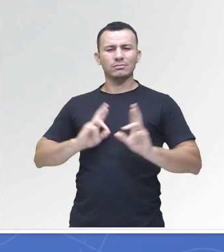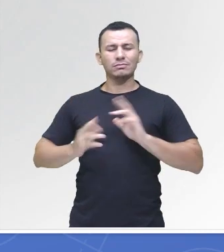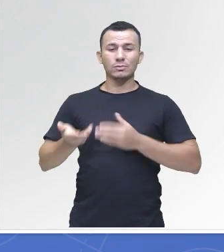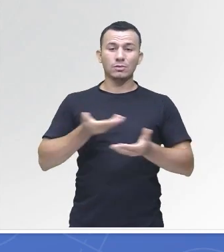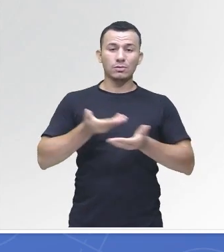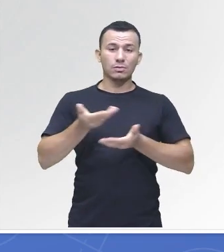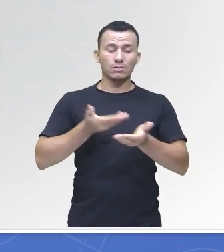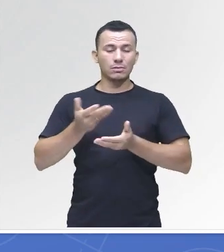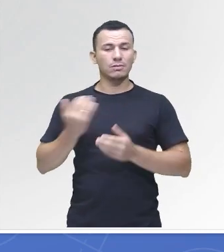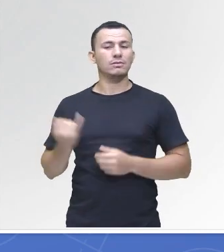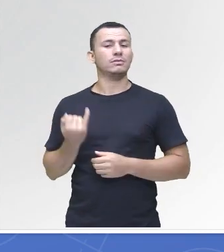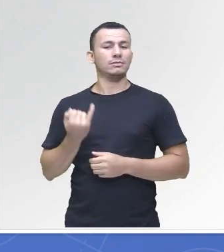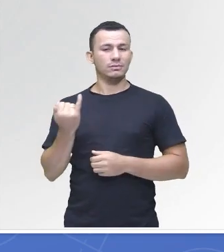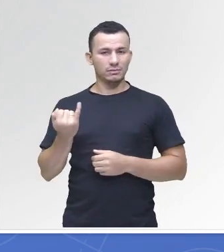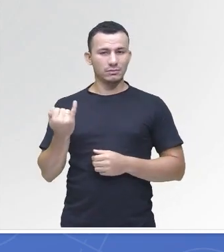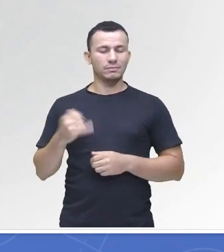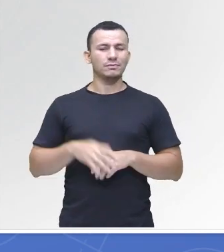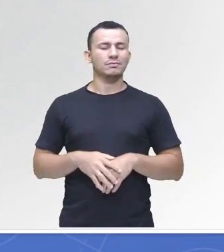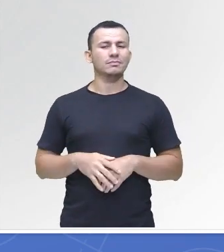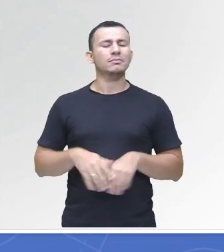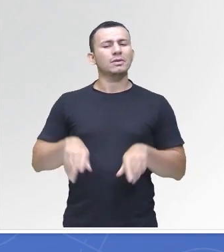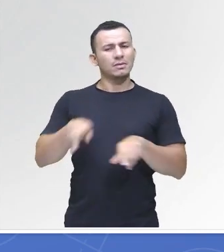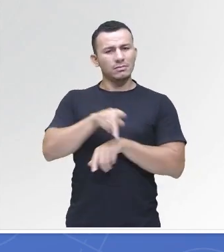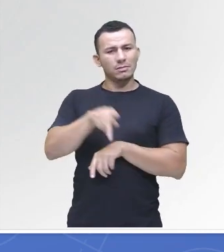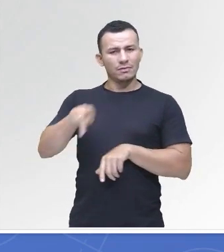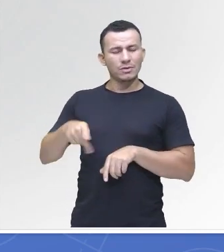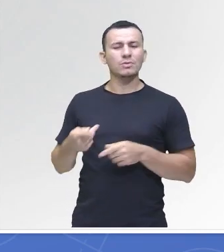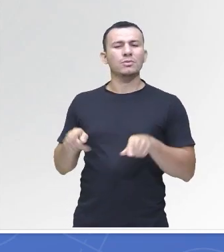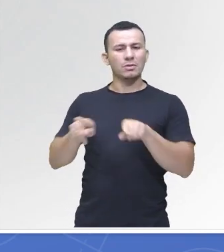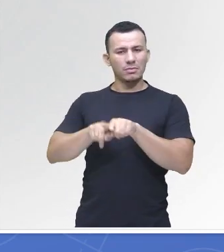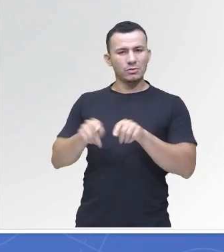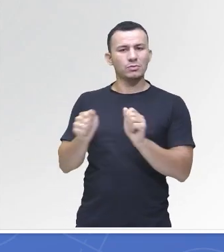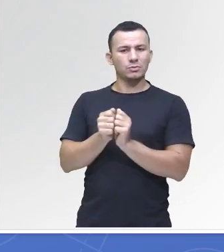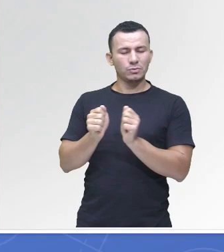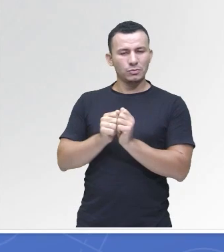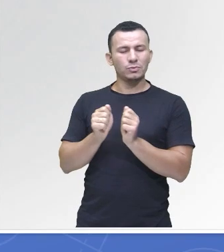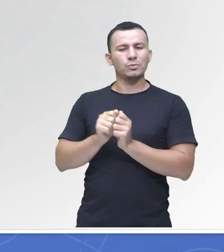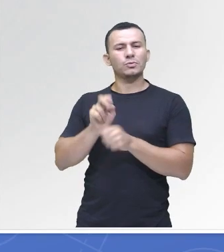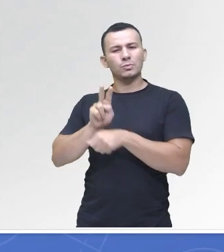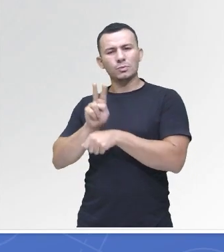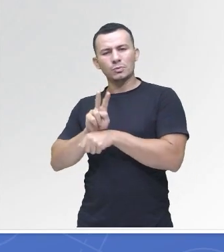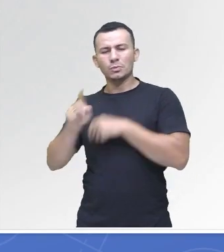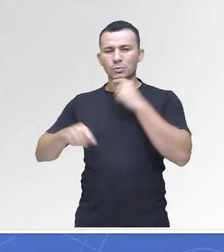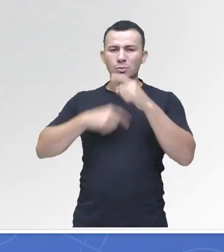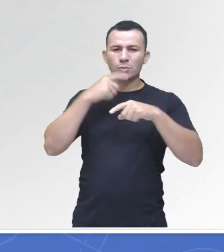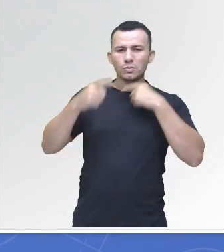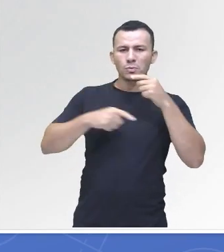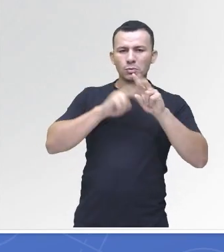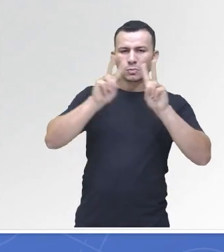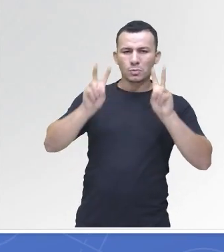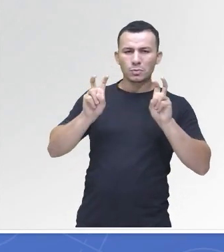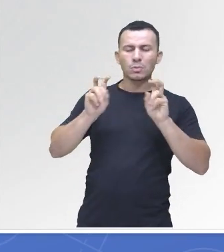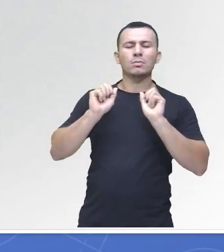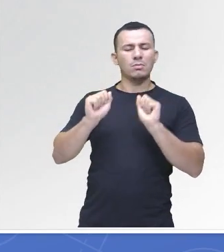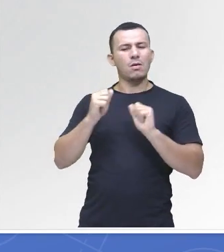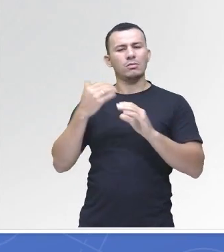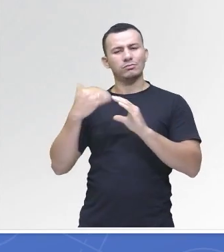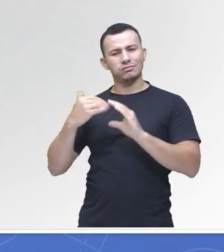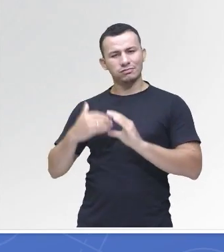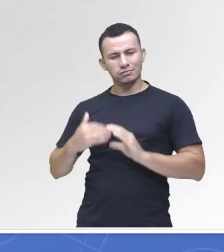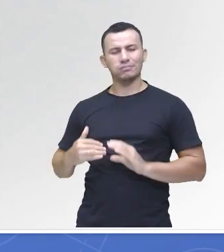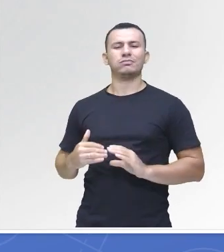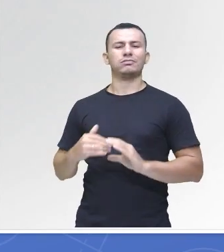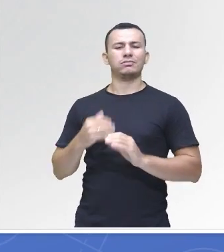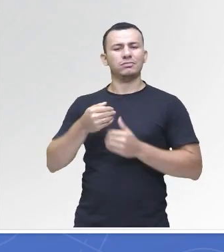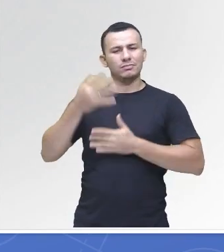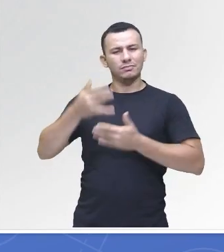gente interagir, temos professores que estão acompanhando também. Em caso de dúvidas sobre o conteúdo, coloca lá no chat para a